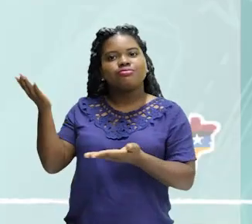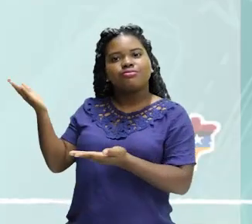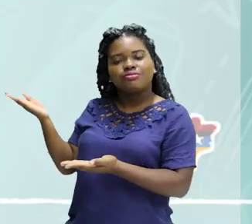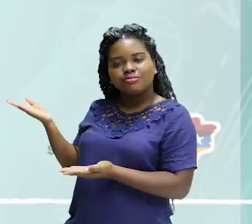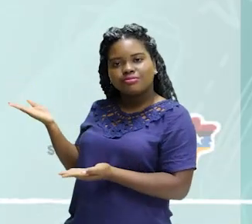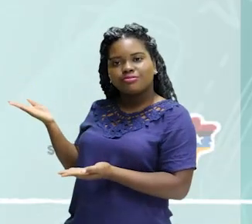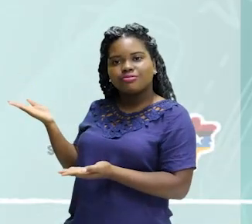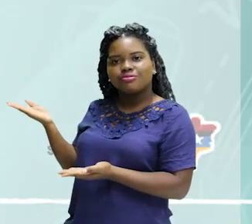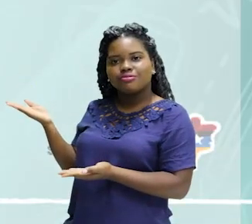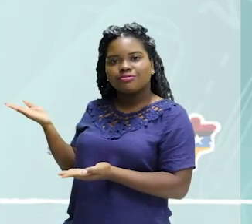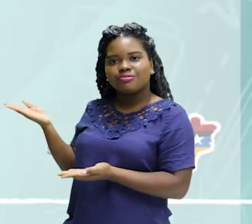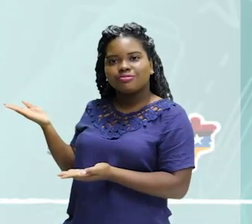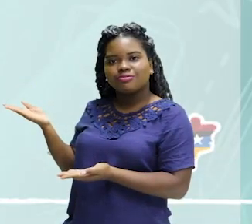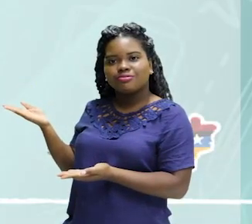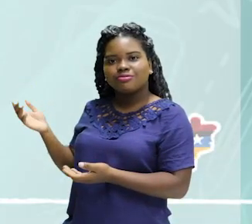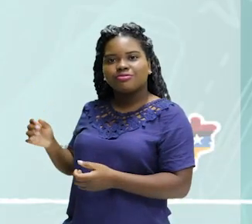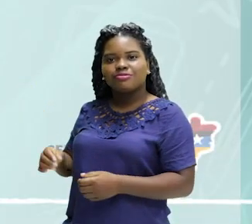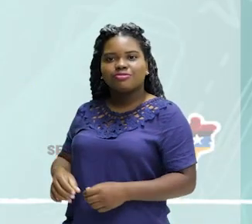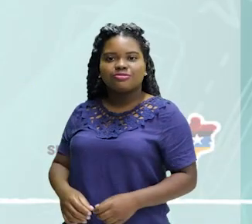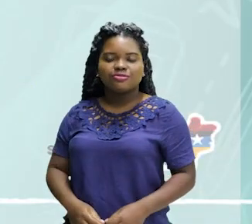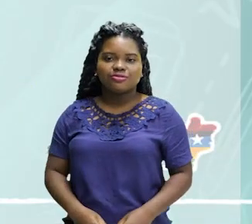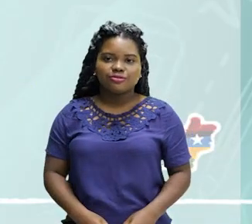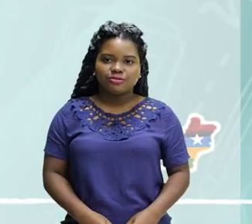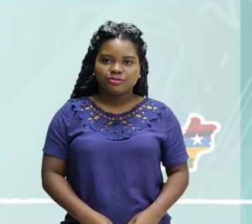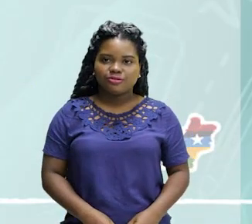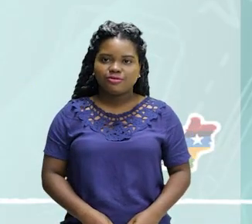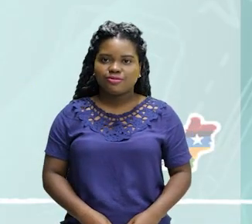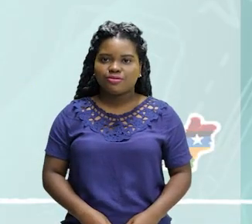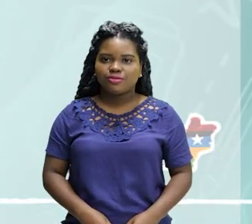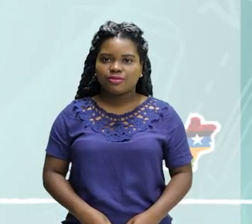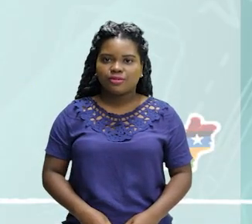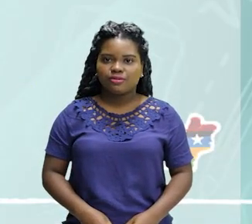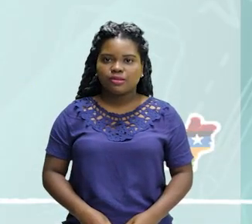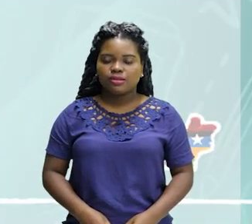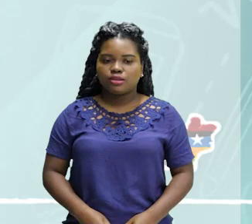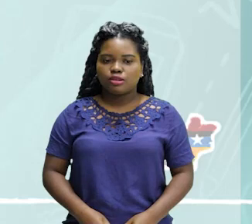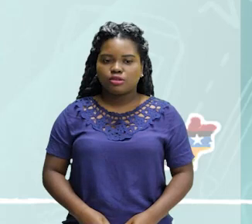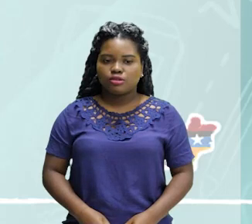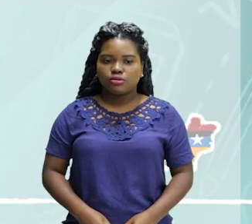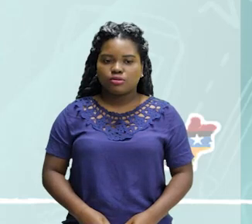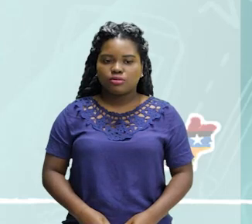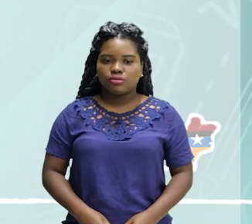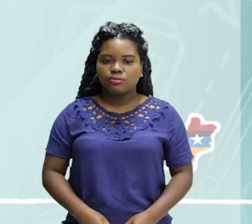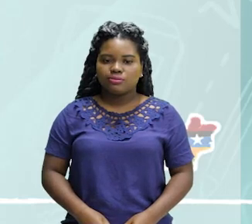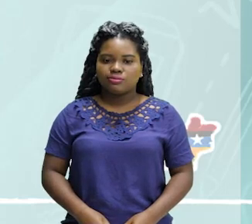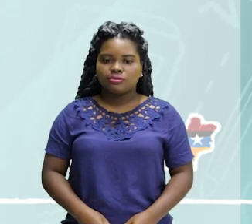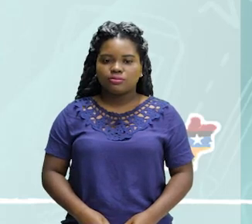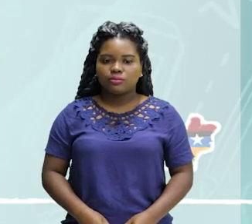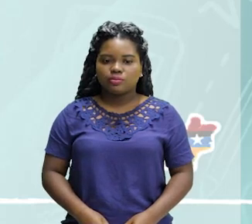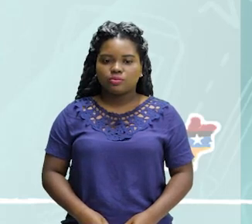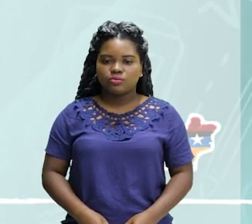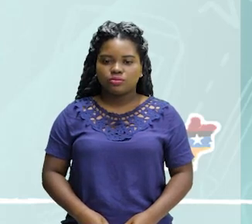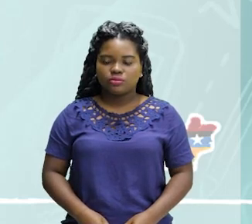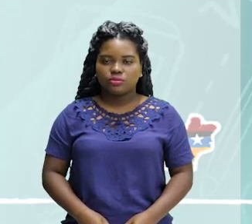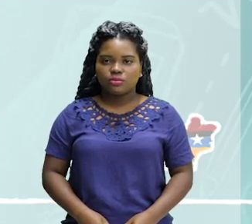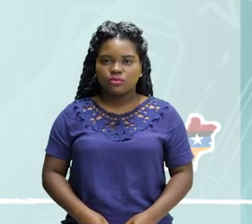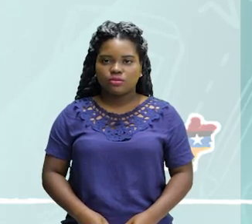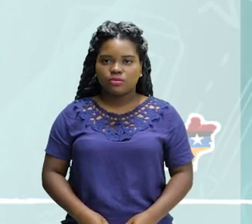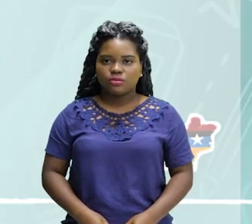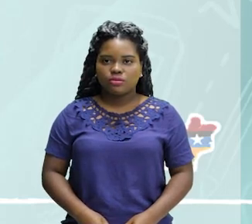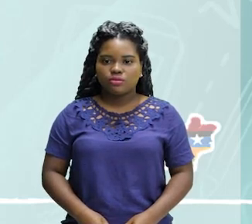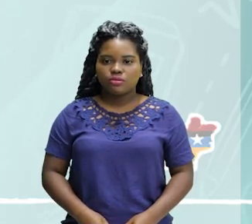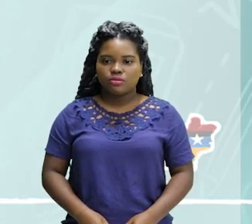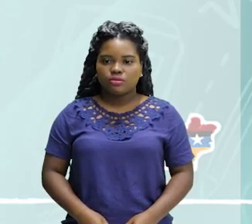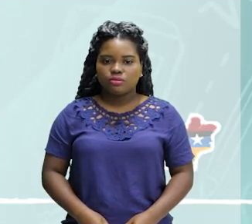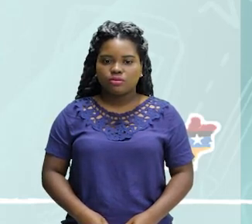No fragmento, esta vez ha vuelto para quedar-se, esta vez ha vuelto para quedar-se, a